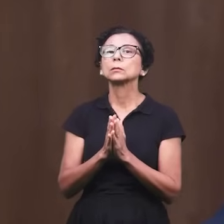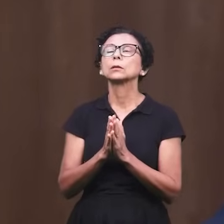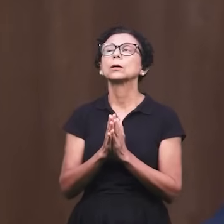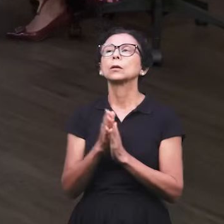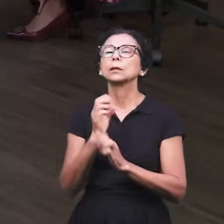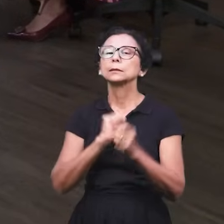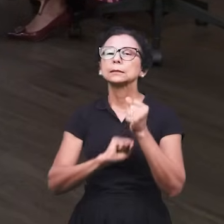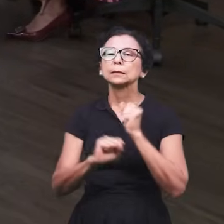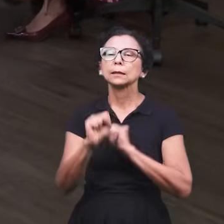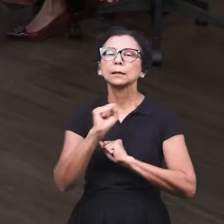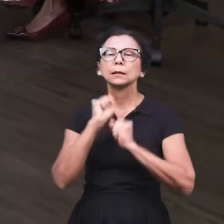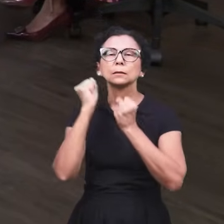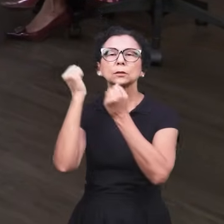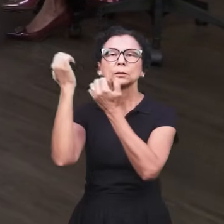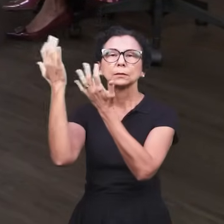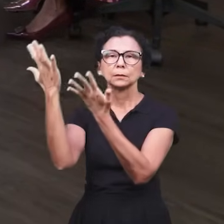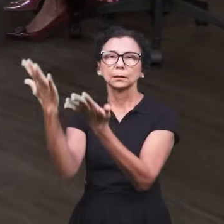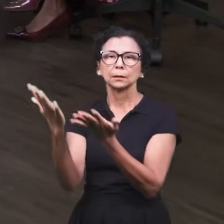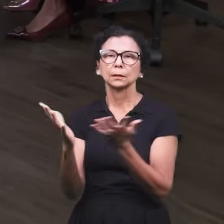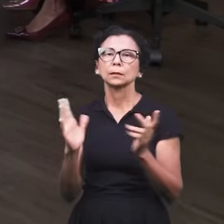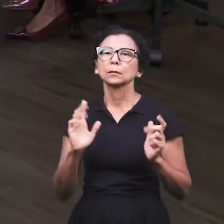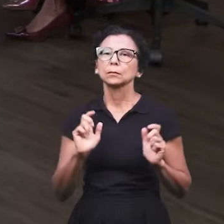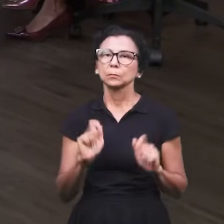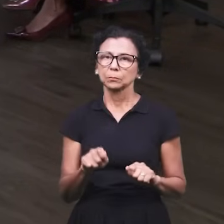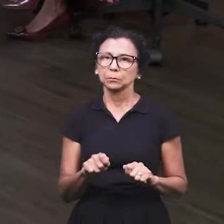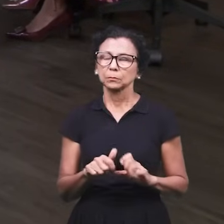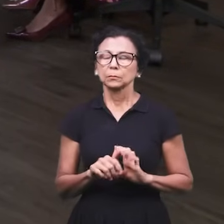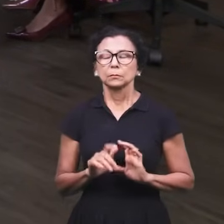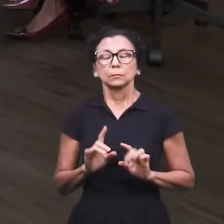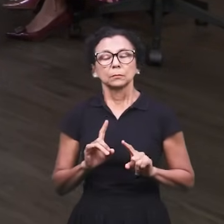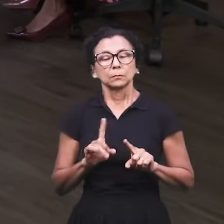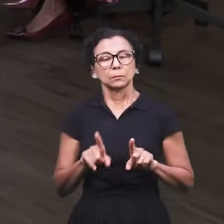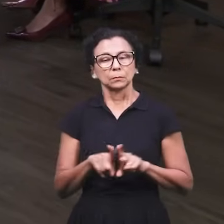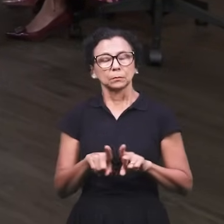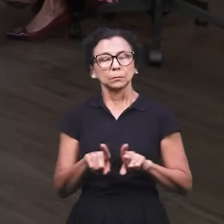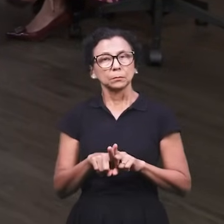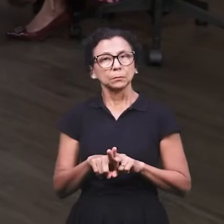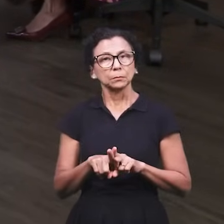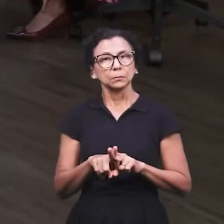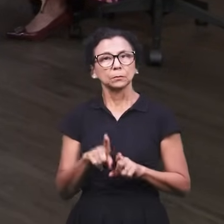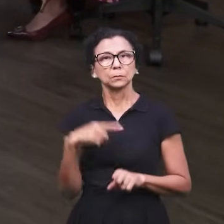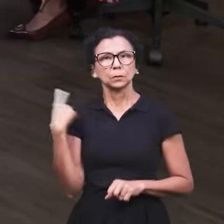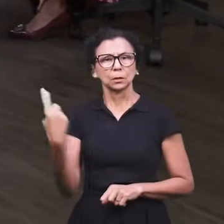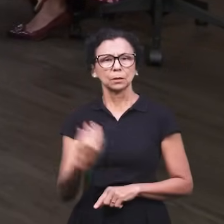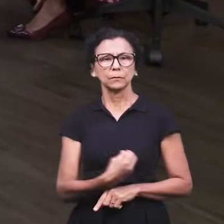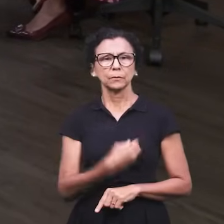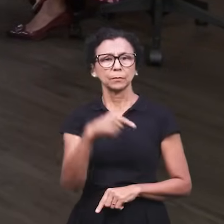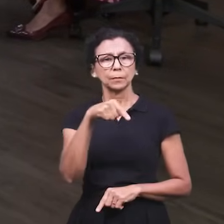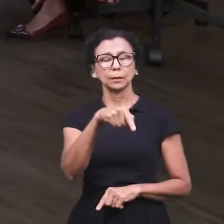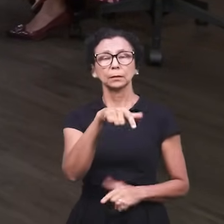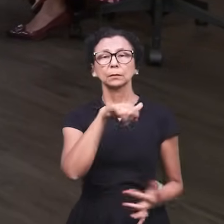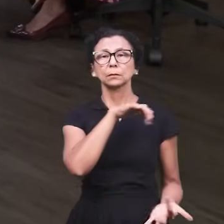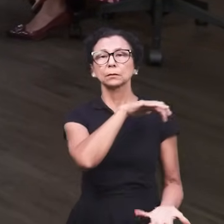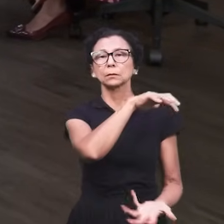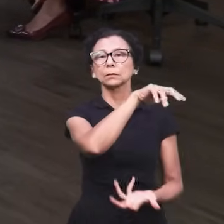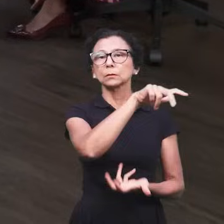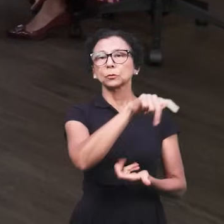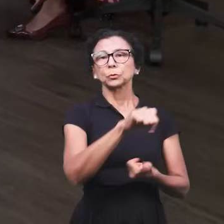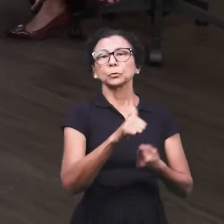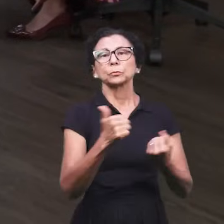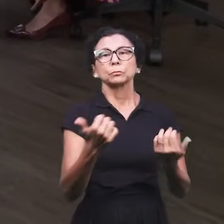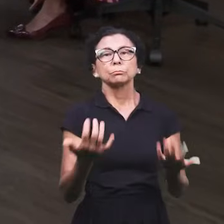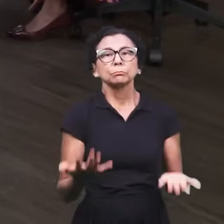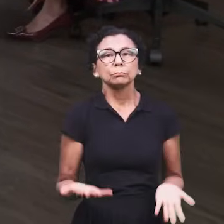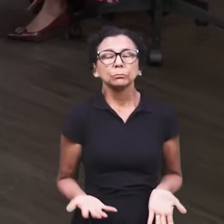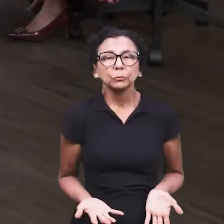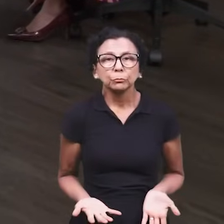lançar a nossa ansiedade. E outra coisa é o seguinte, nós vivemos no mundo e não podemos viver,